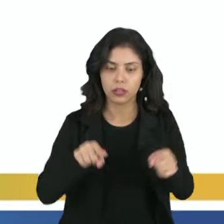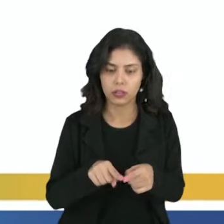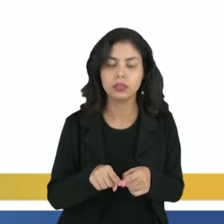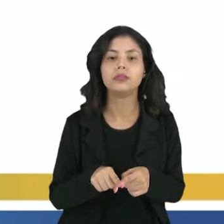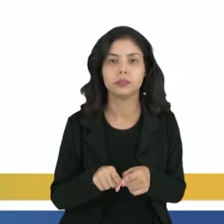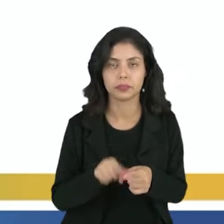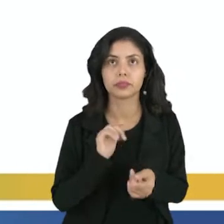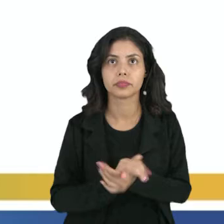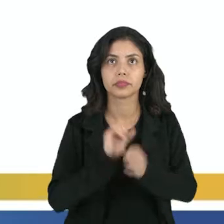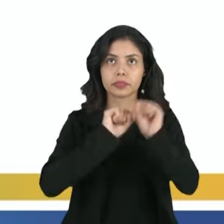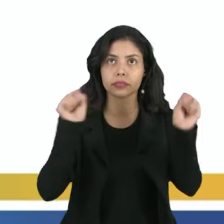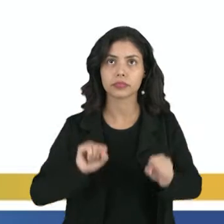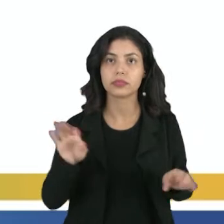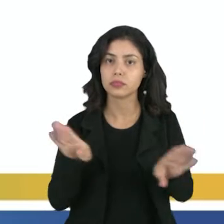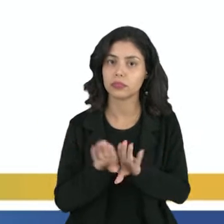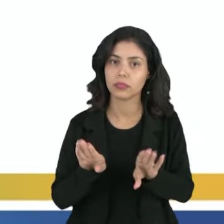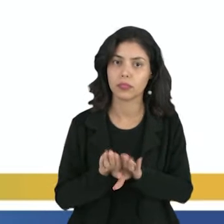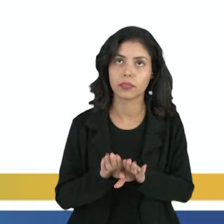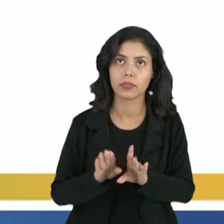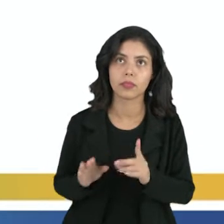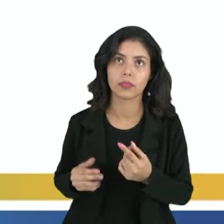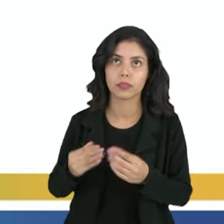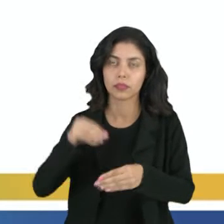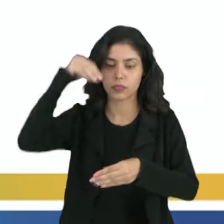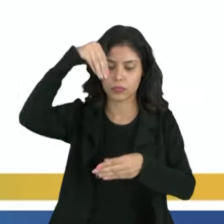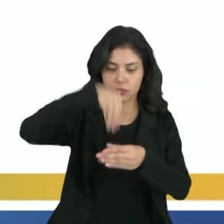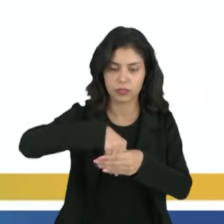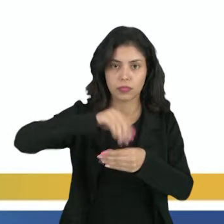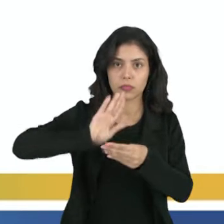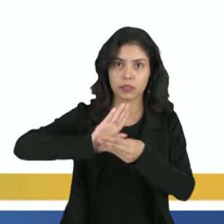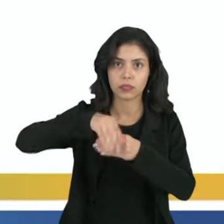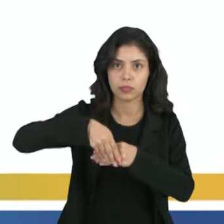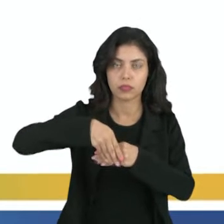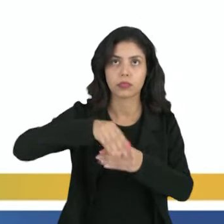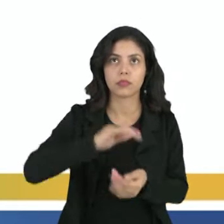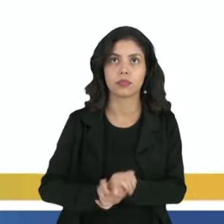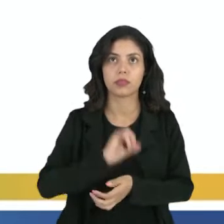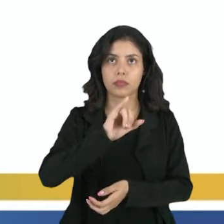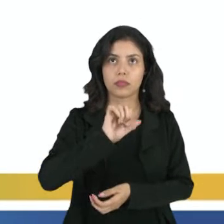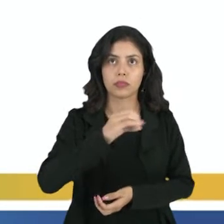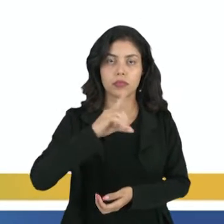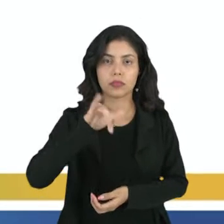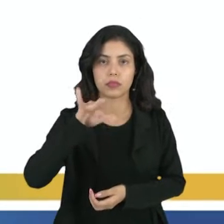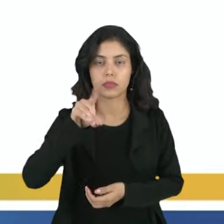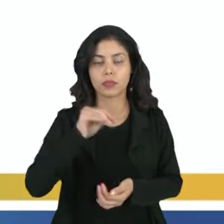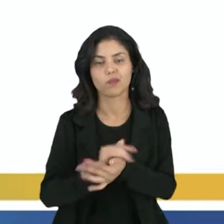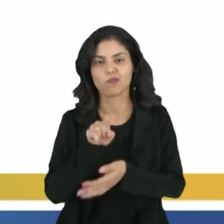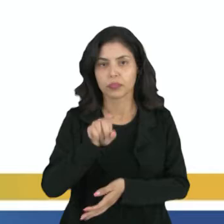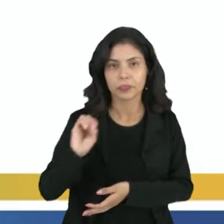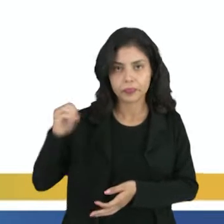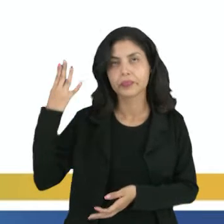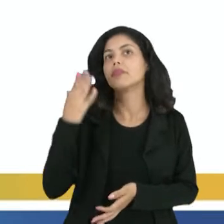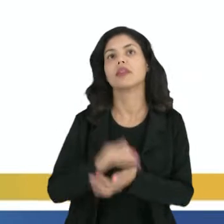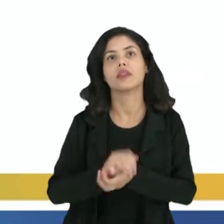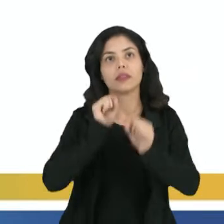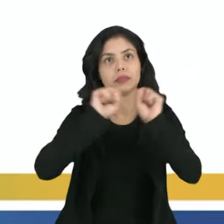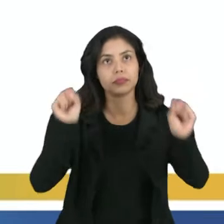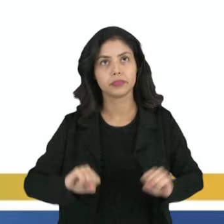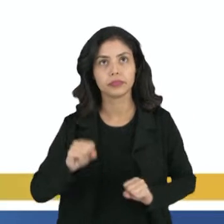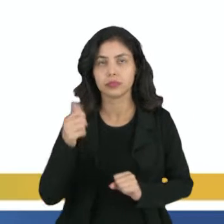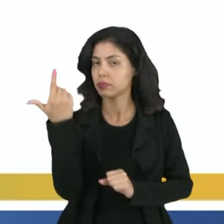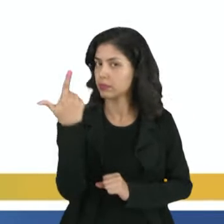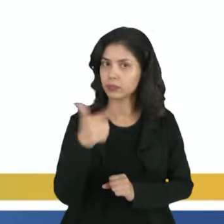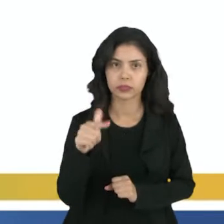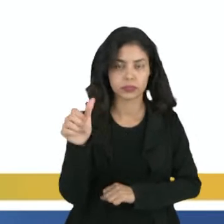desse sistema, e temos um sistema aqui isolado. Então, nesse caso aqui, a gente tem um sistema que